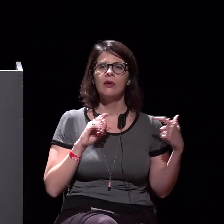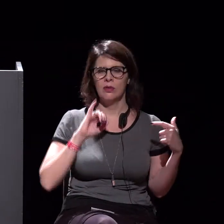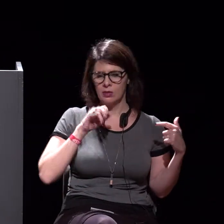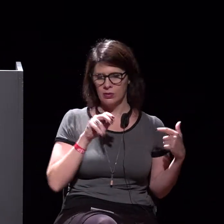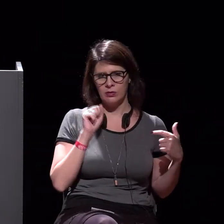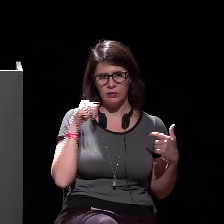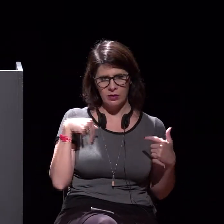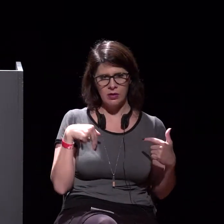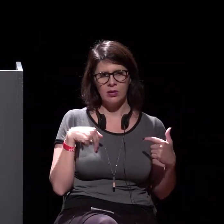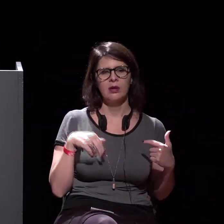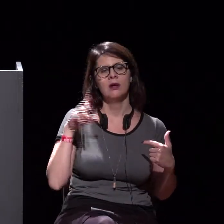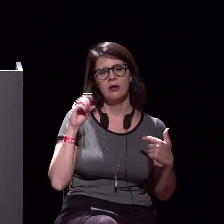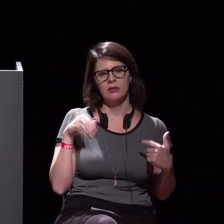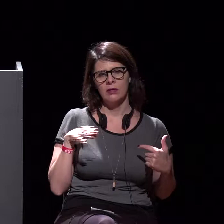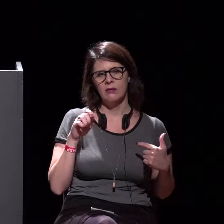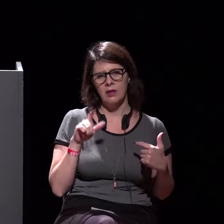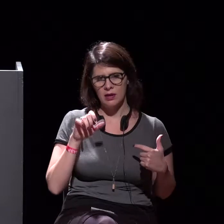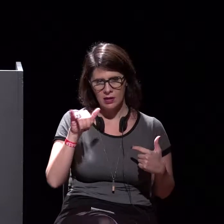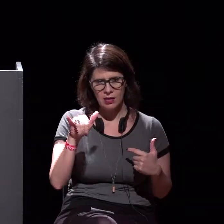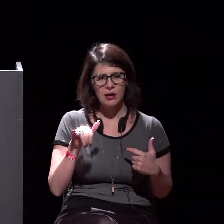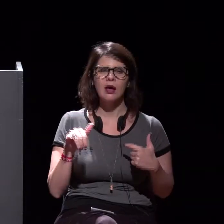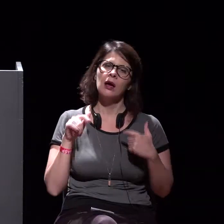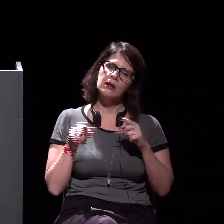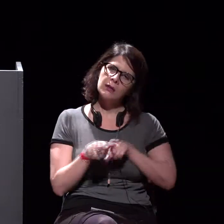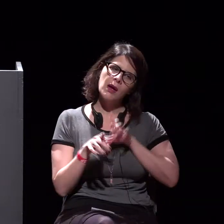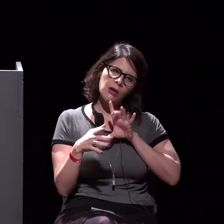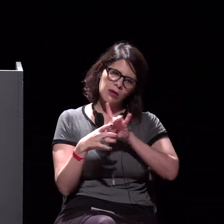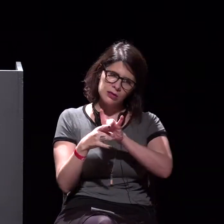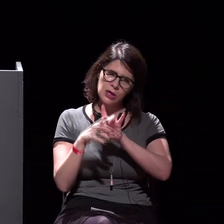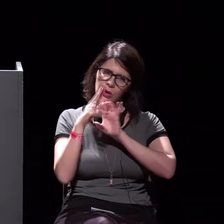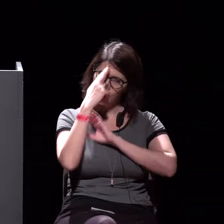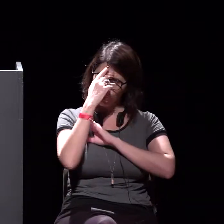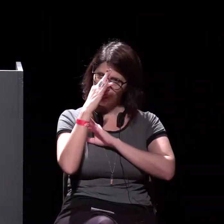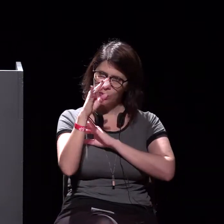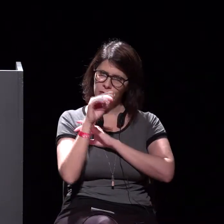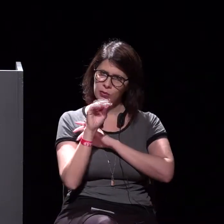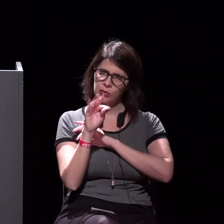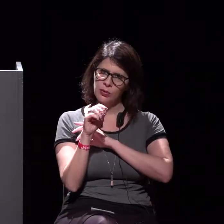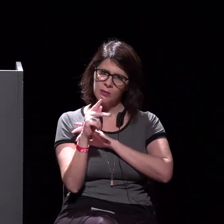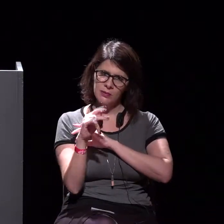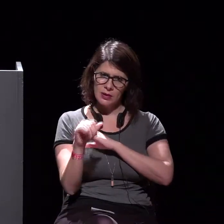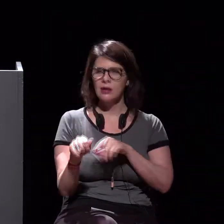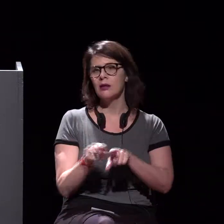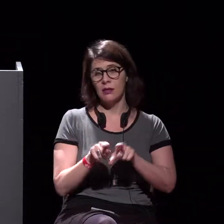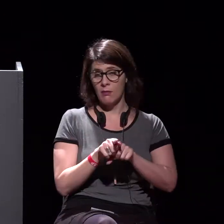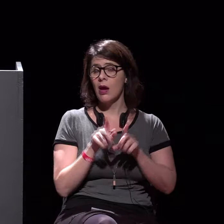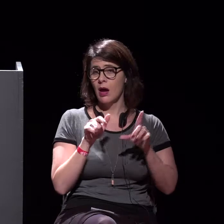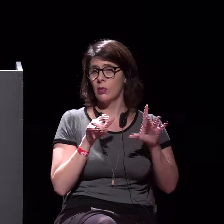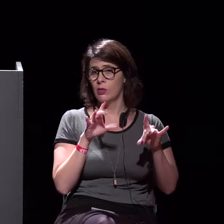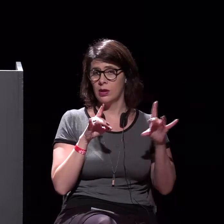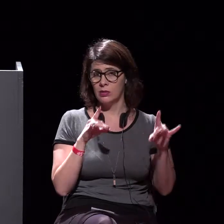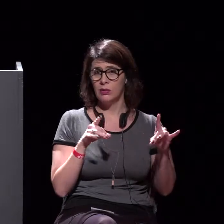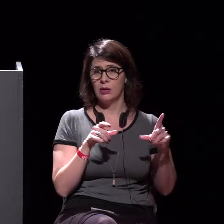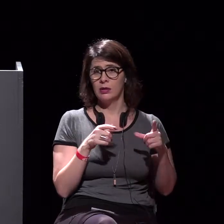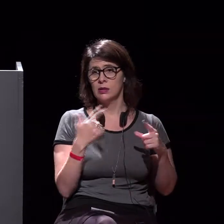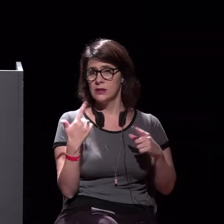Juan Downey, a Communication Utopia, no Museu Tamayo, além de participar como co-curadora